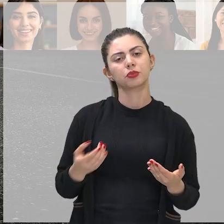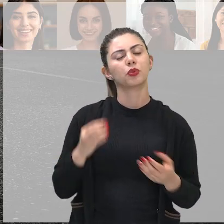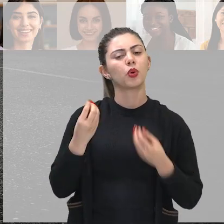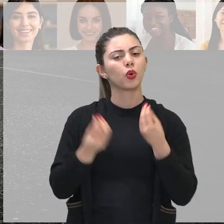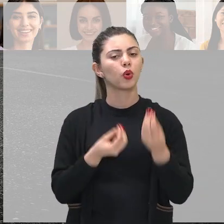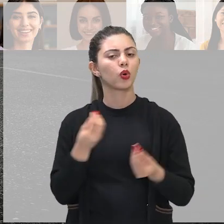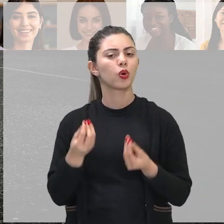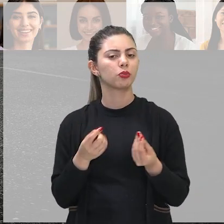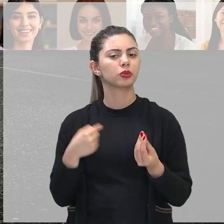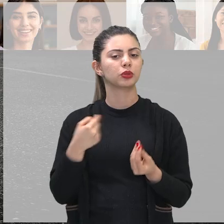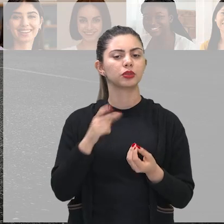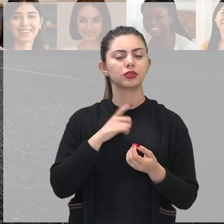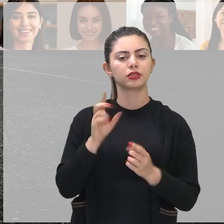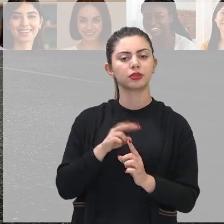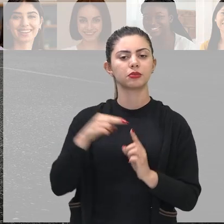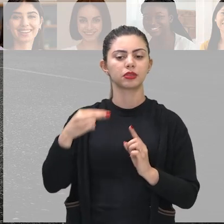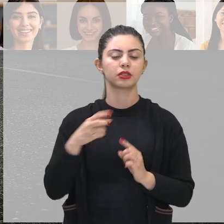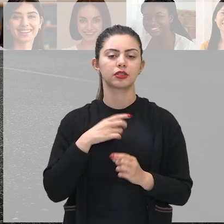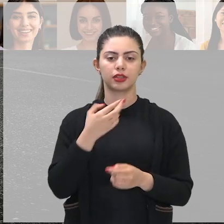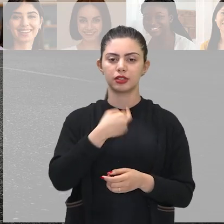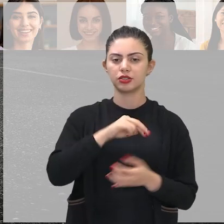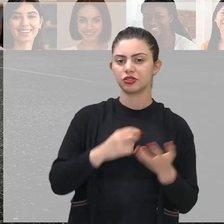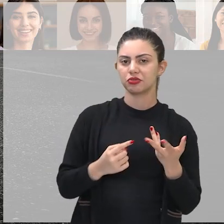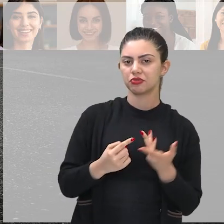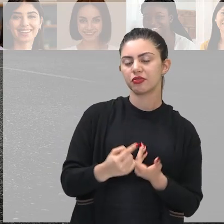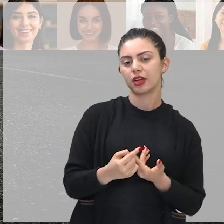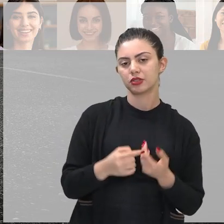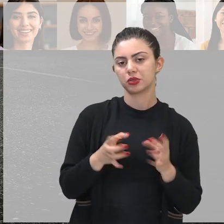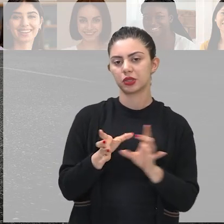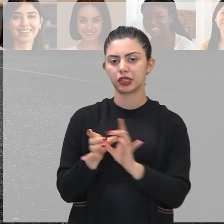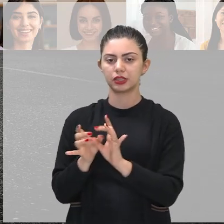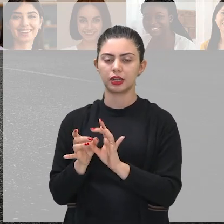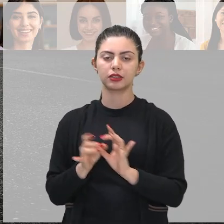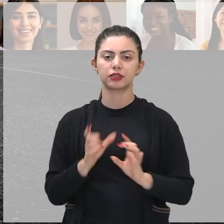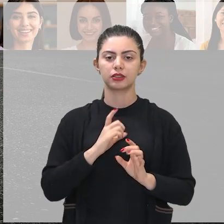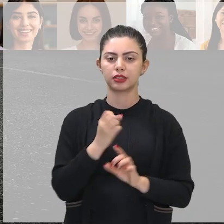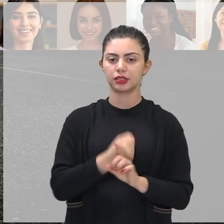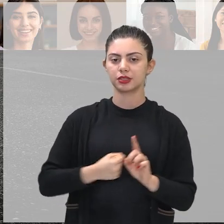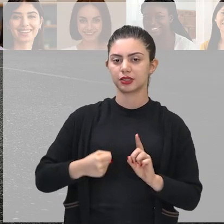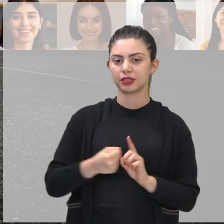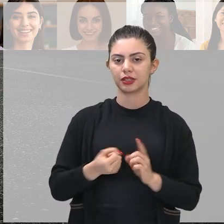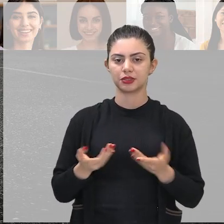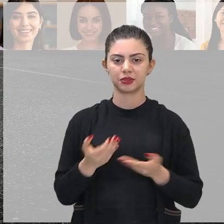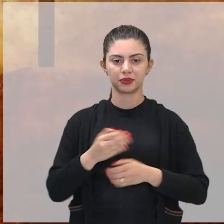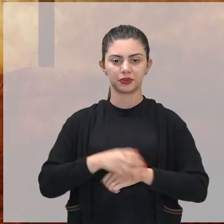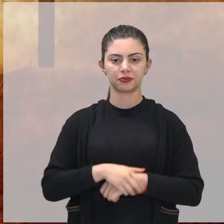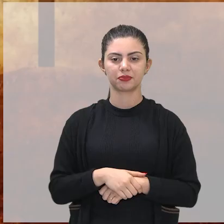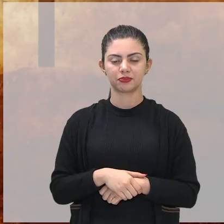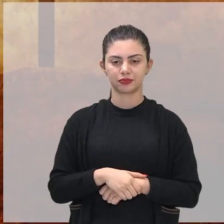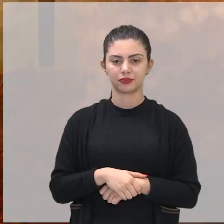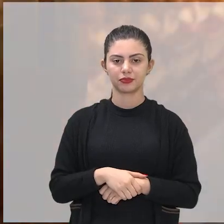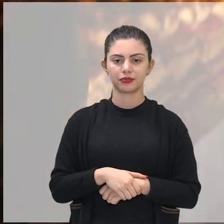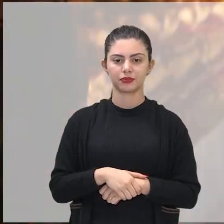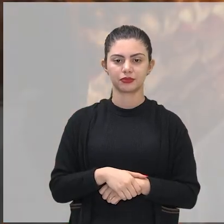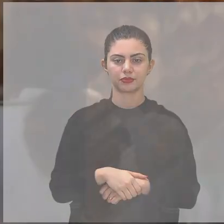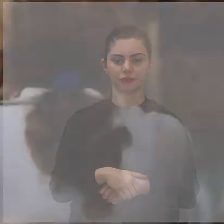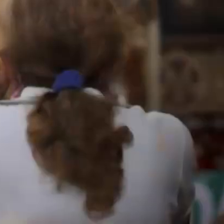que fazer do ponto de vista interreligioso para bem convivermos como sociedade.